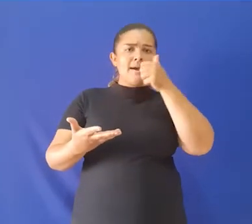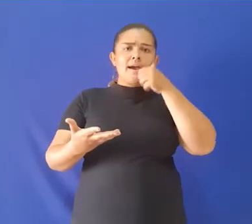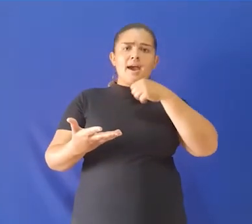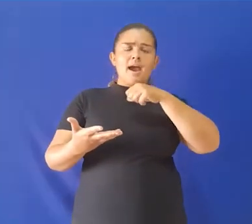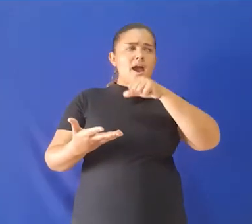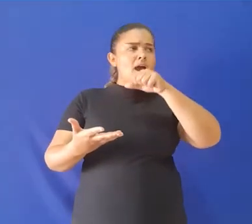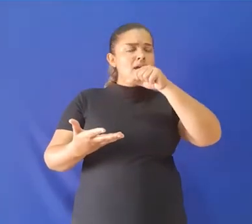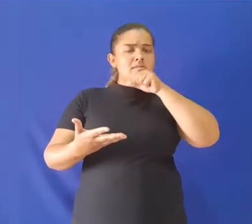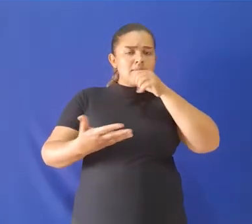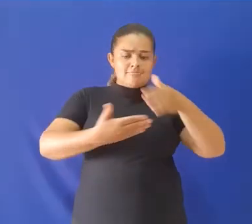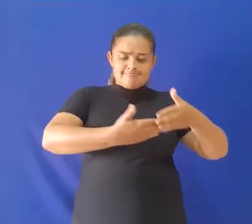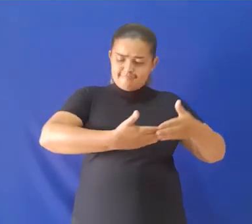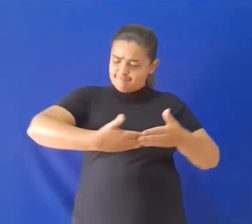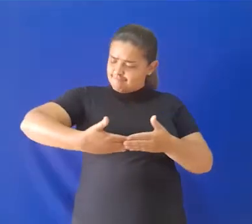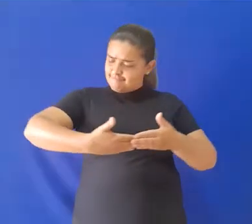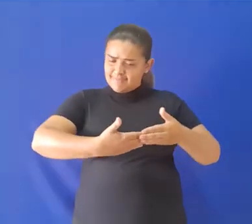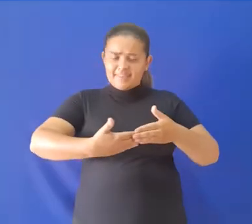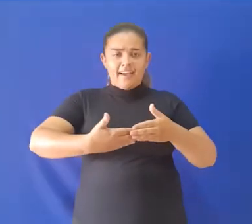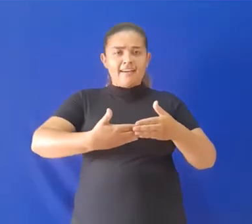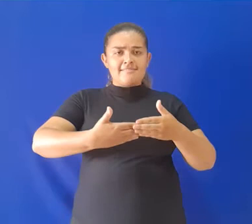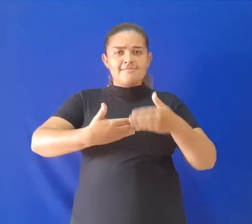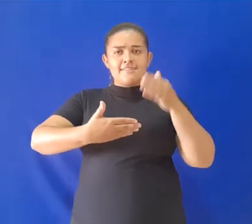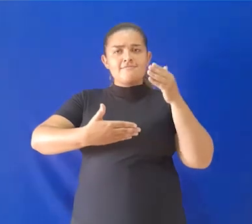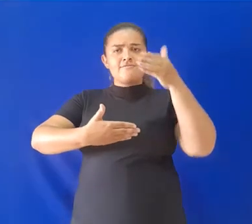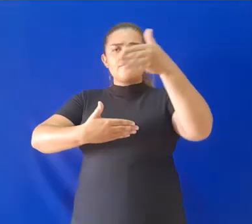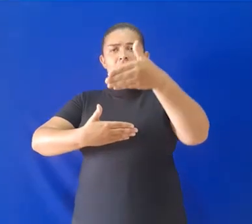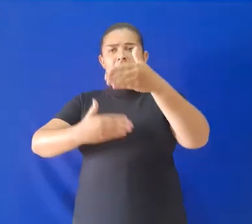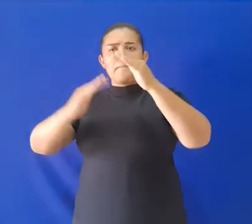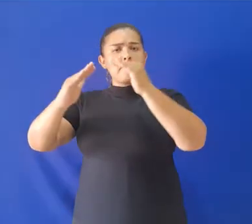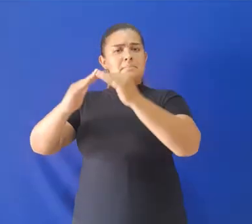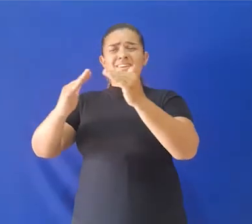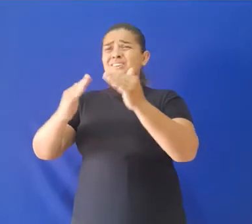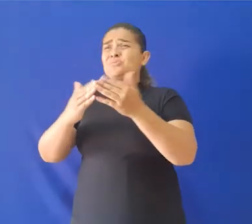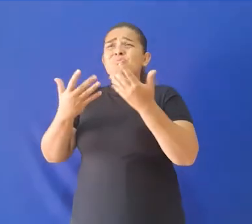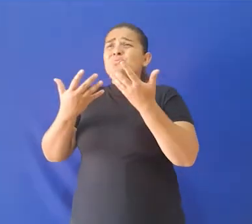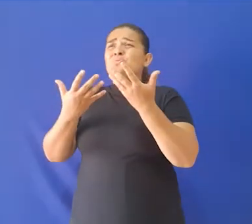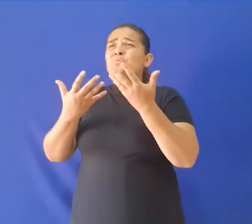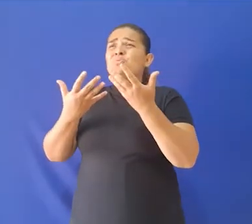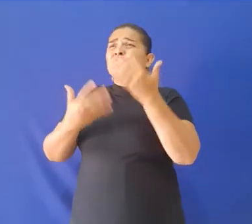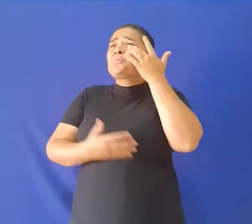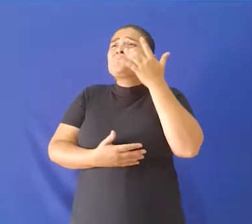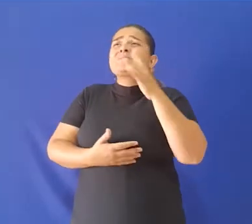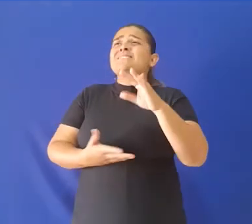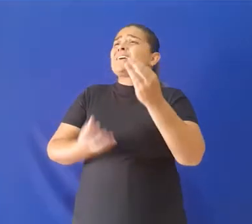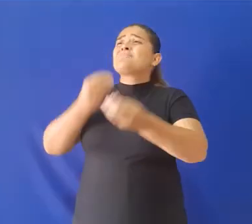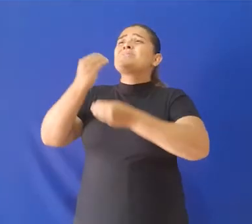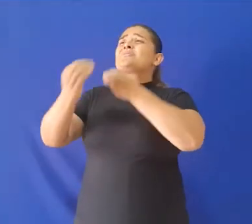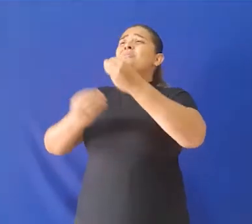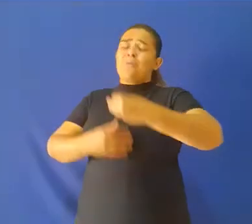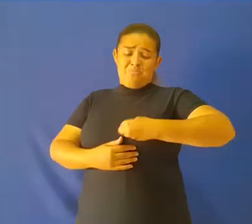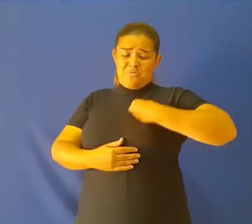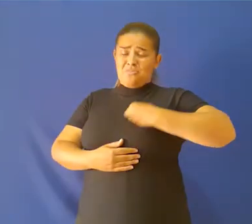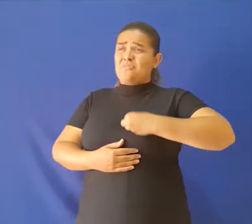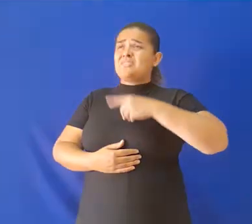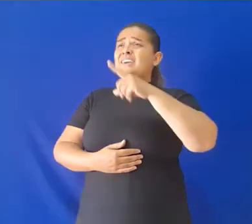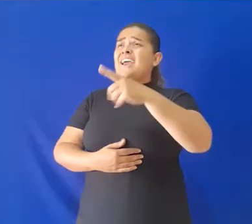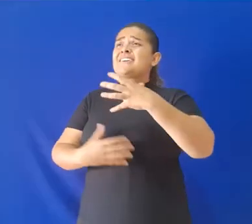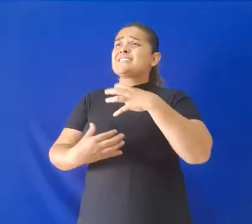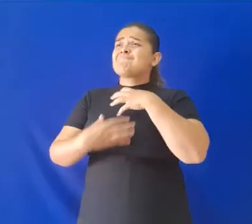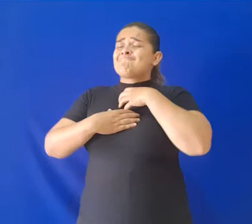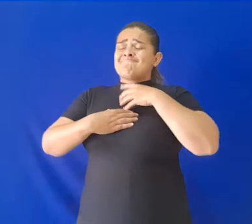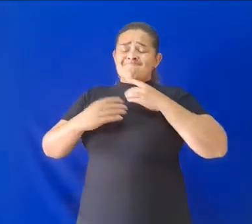Então, quando esse pai e essa mãe pegam essa criança e vai para casa, eles não sabem o que fazer. E é muito